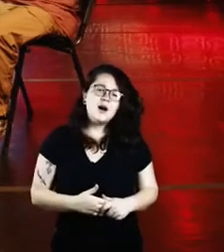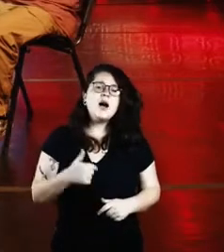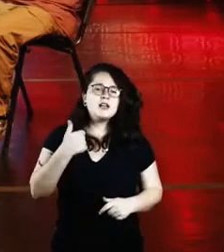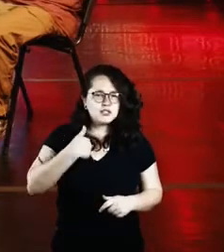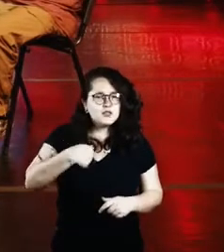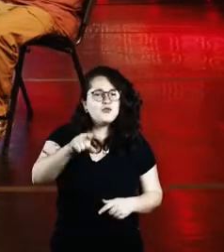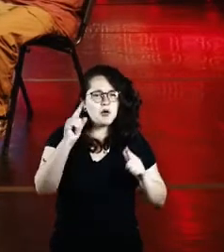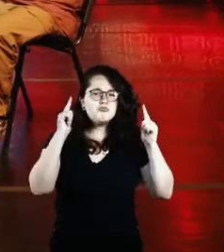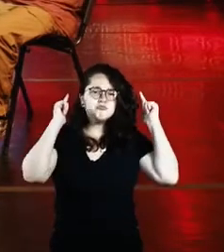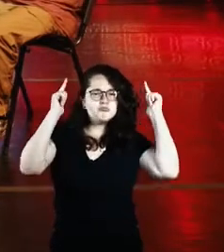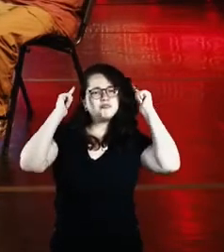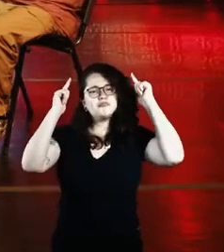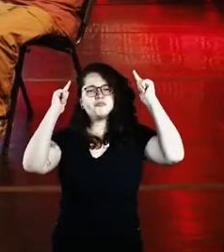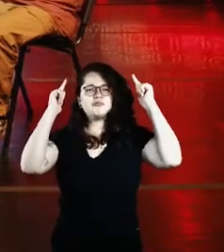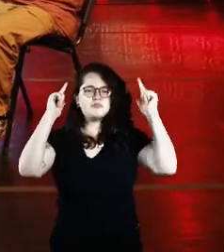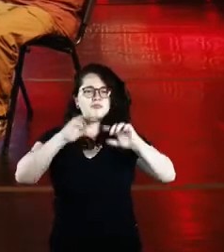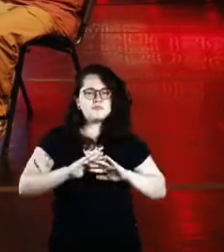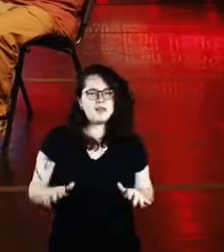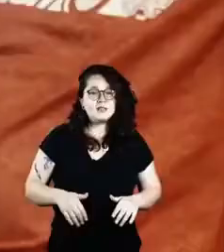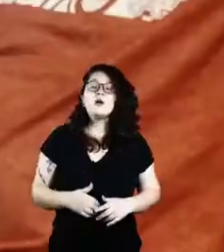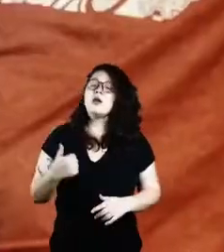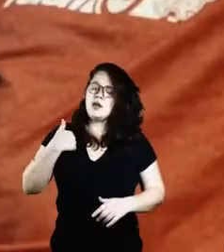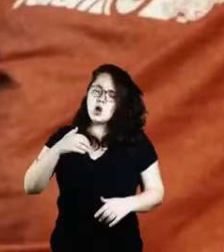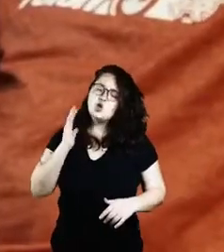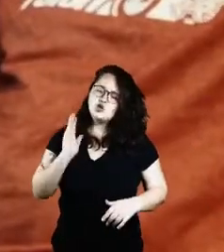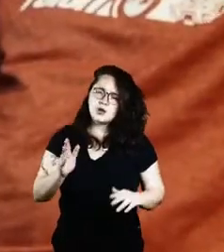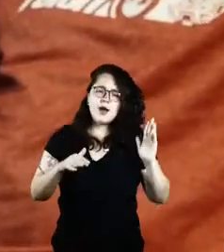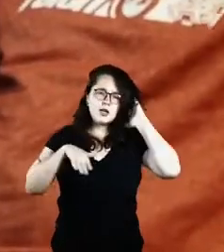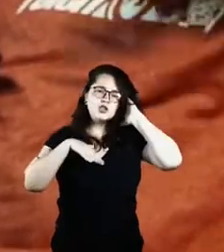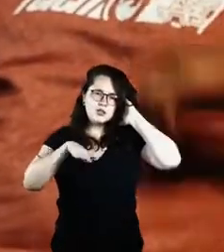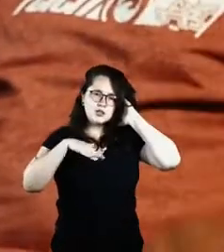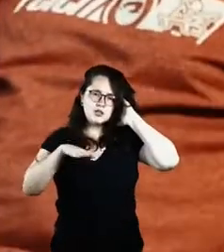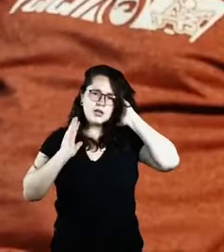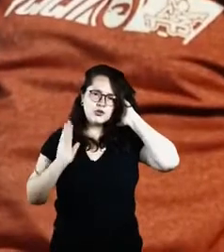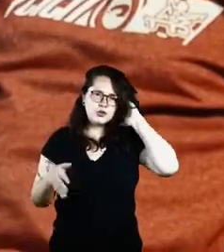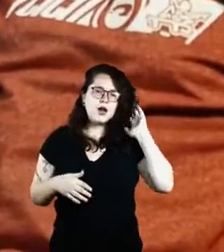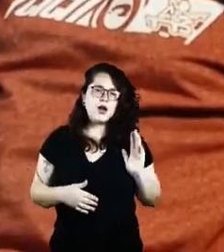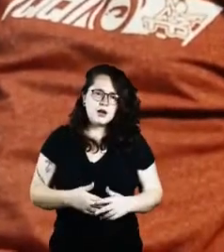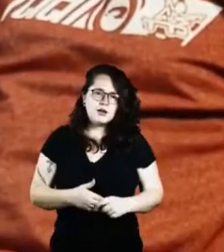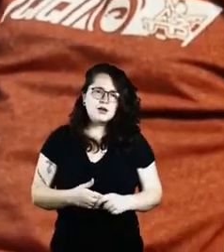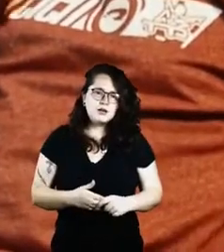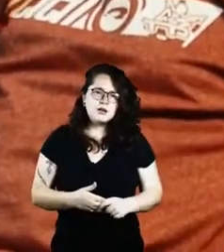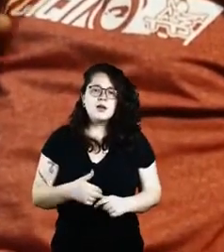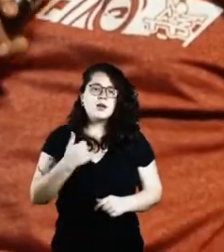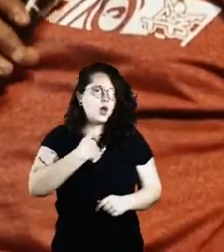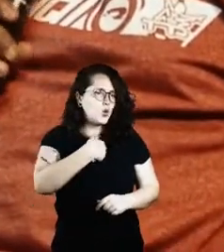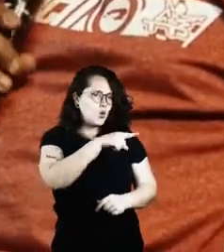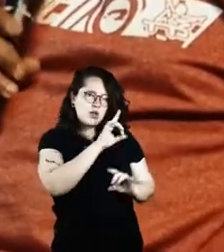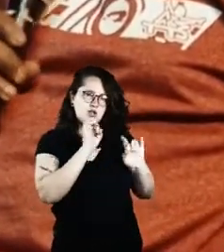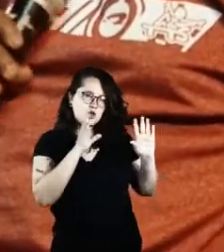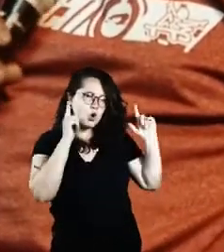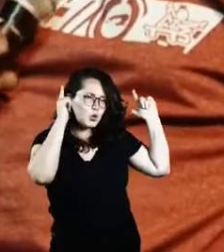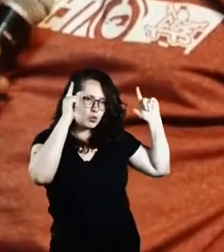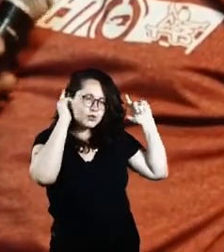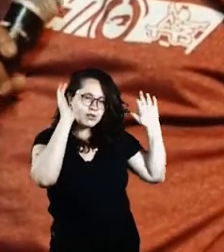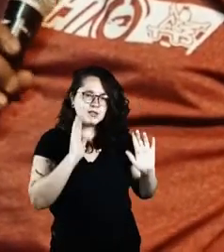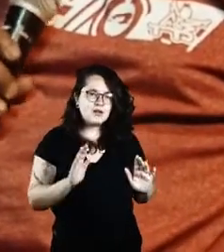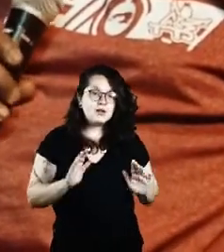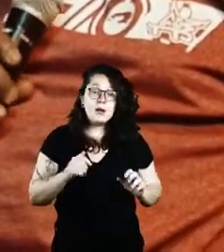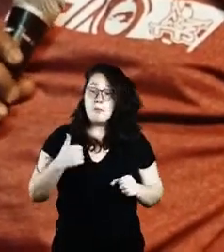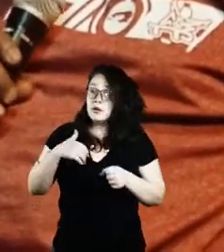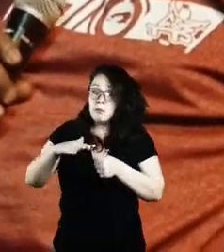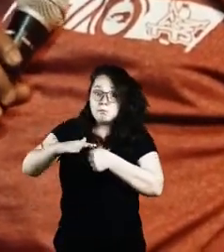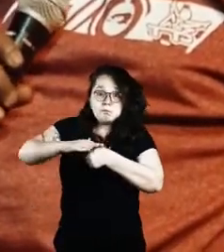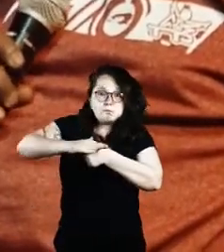curtição? De curtição nesse dia. Não, eu já era DJ na época, já. A gente ia de curtição na festa. Estava lotação